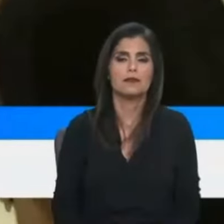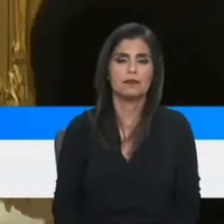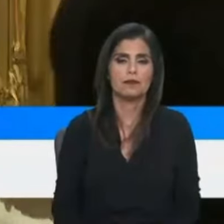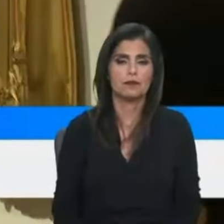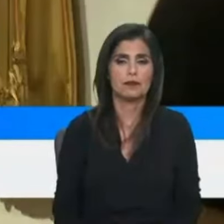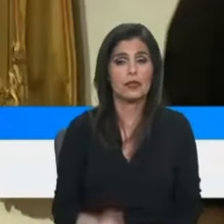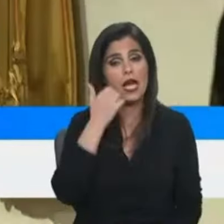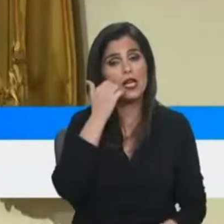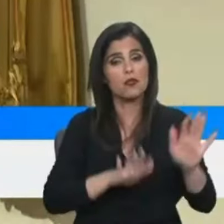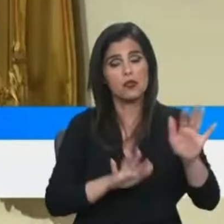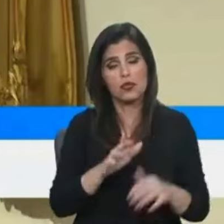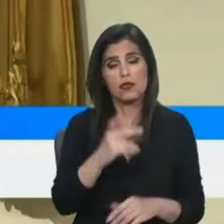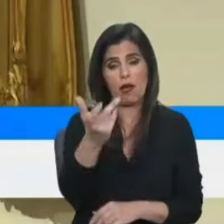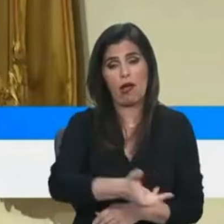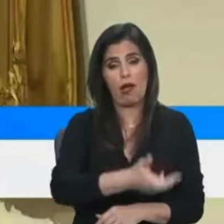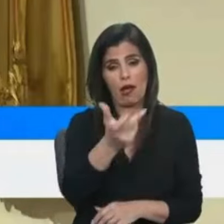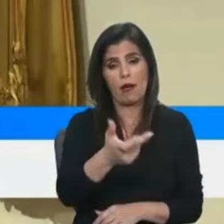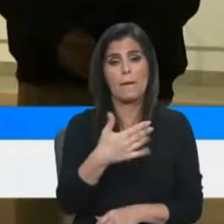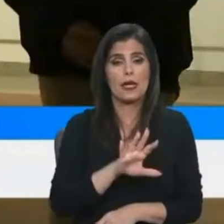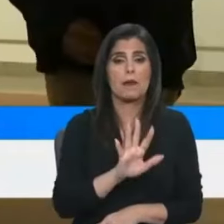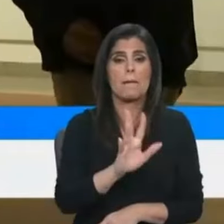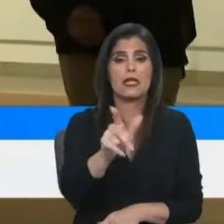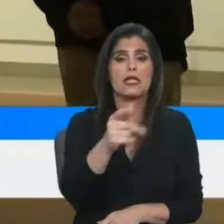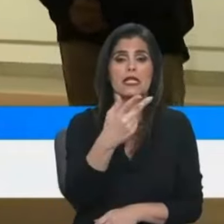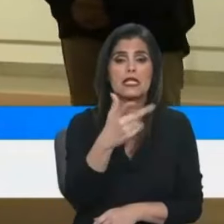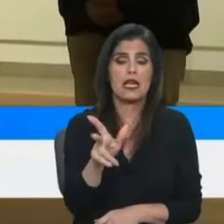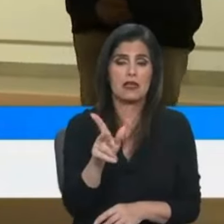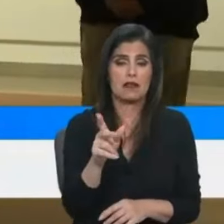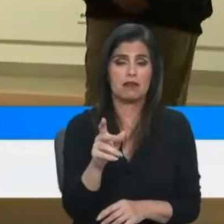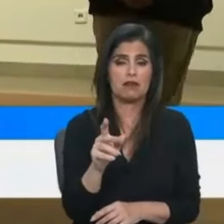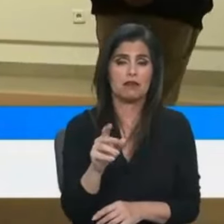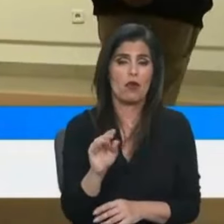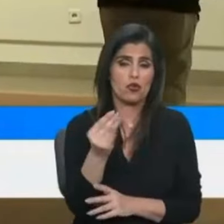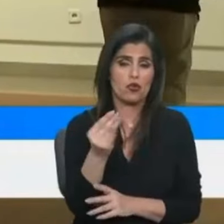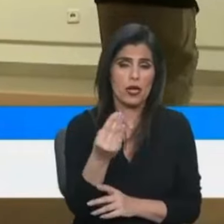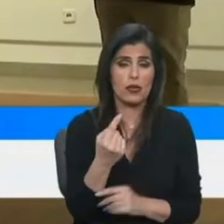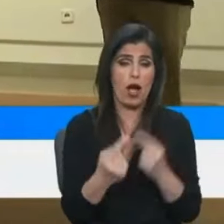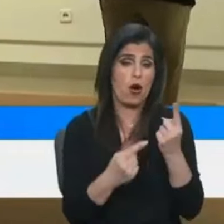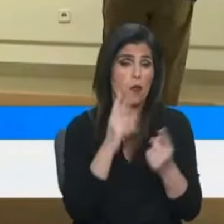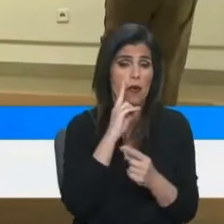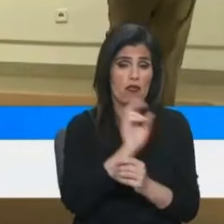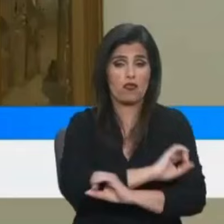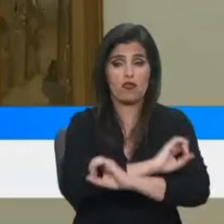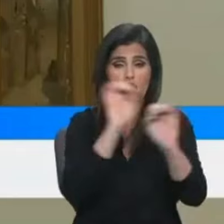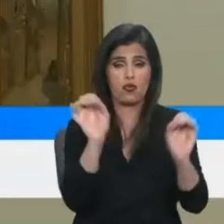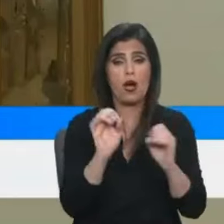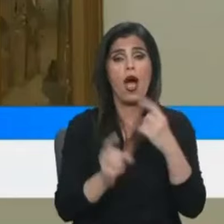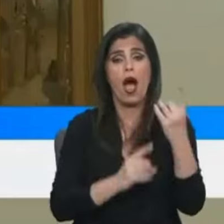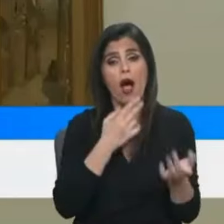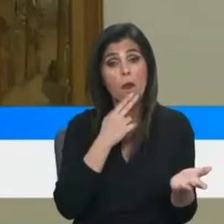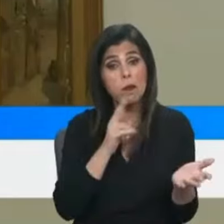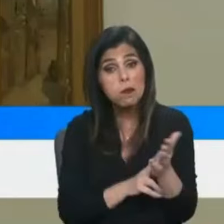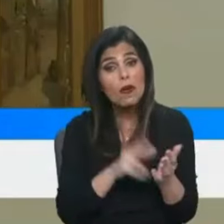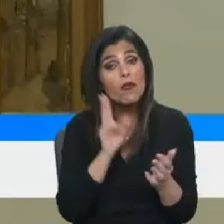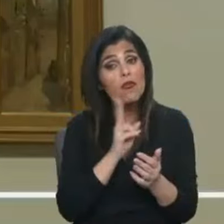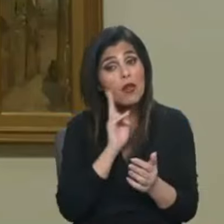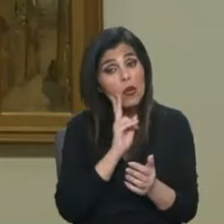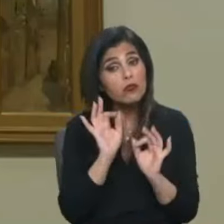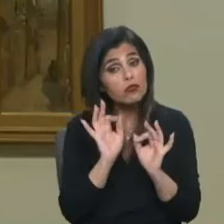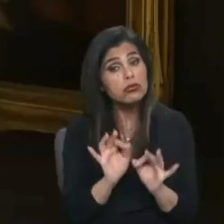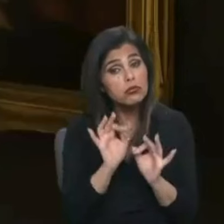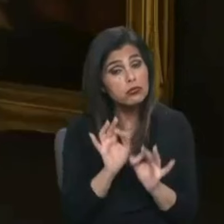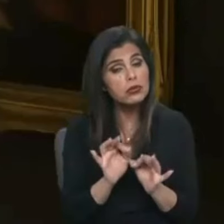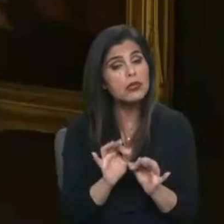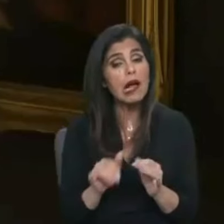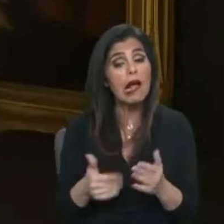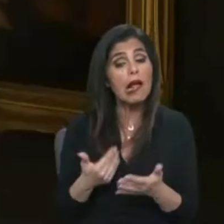Na exposição de longa duração estão mais de 1.100 peças, umas nunca antes vistas, outras verdadeiras relíquias do museu. Até